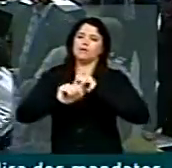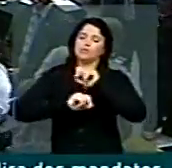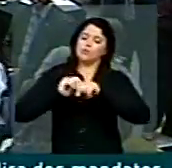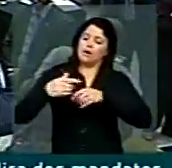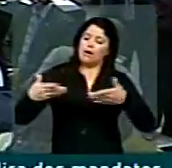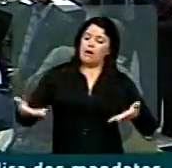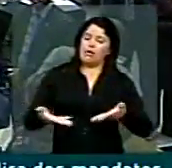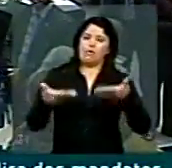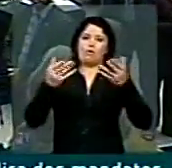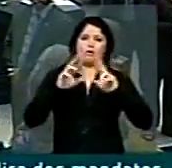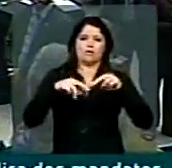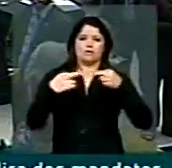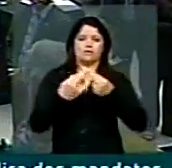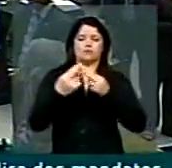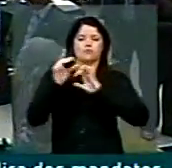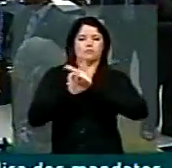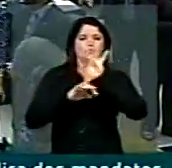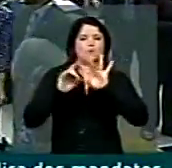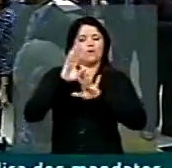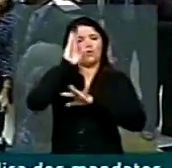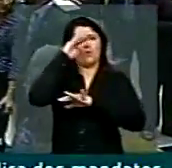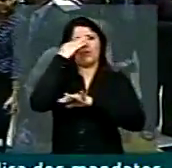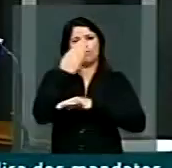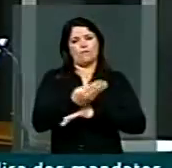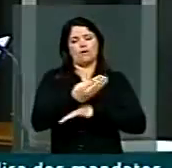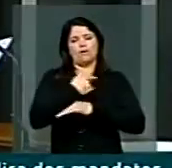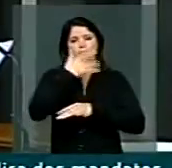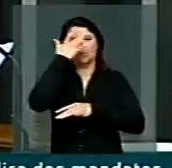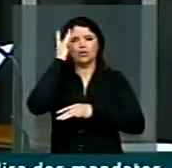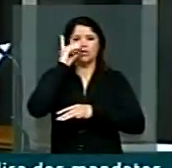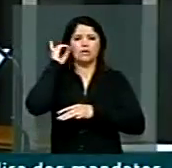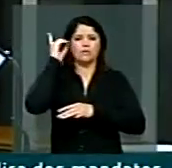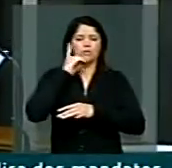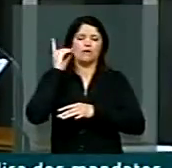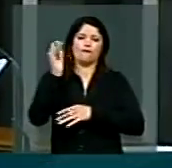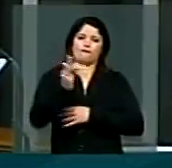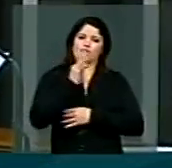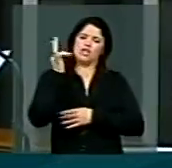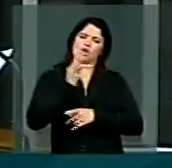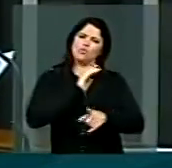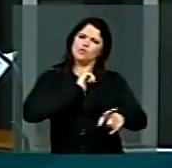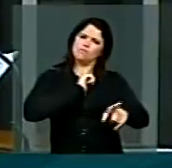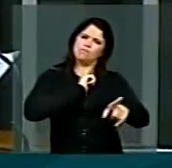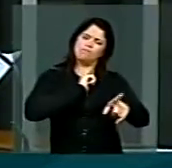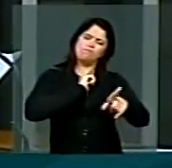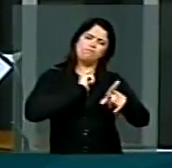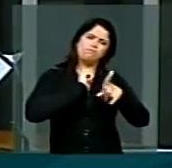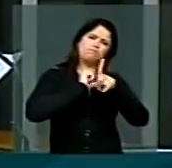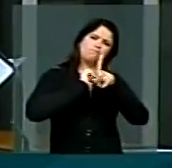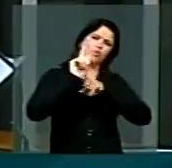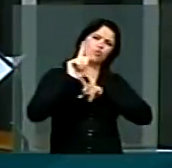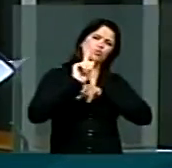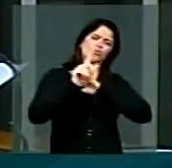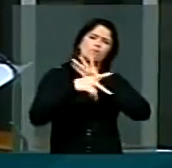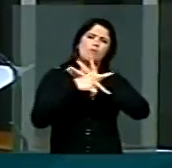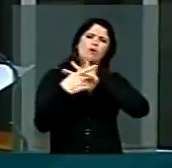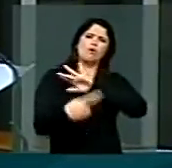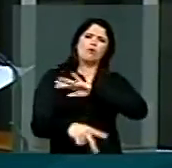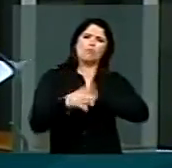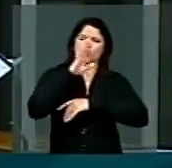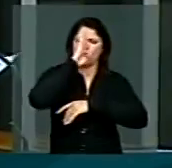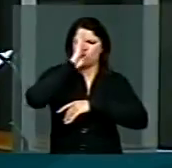sessão solene em homenagem aos deputados federais caçados pela ditadura militar.